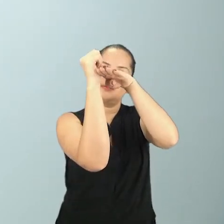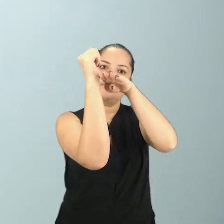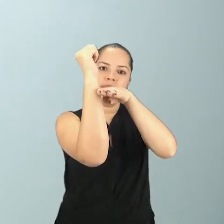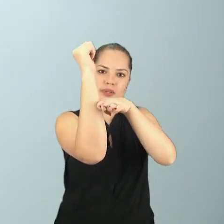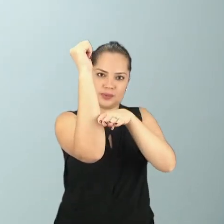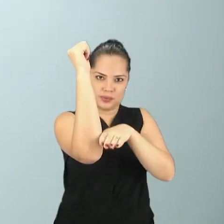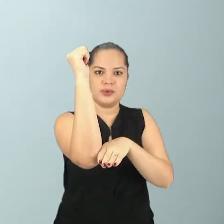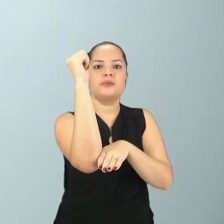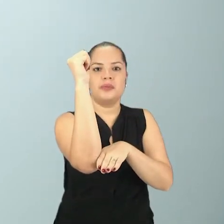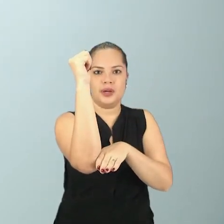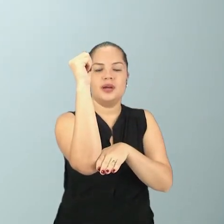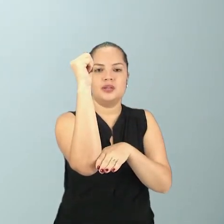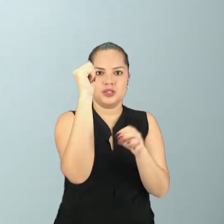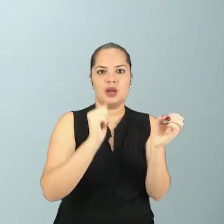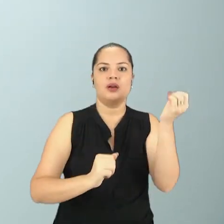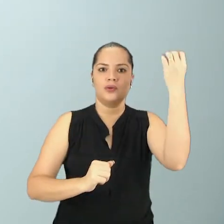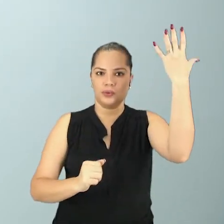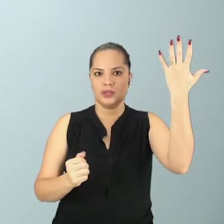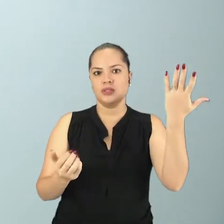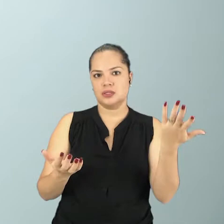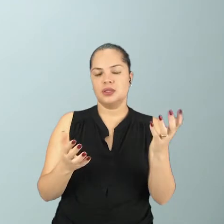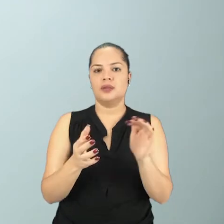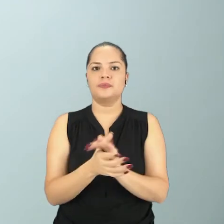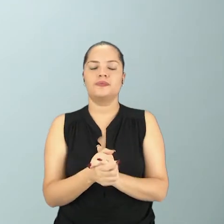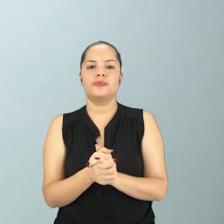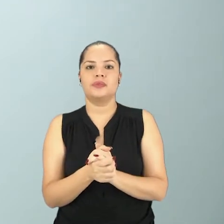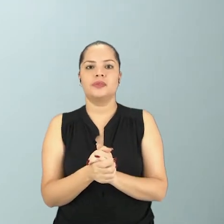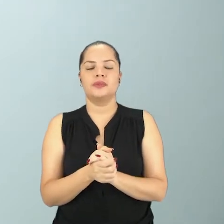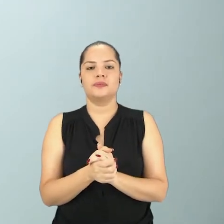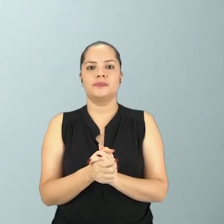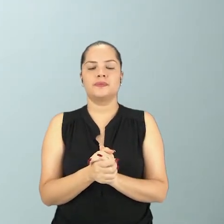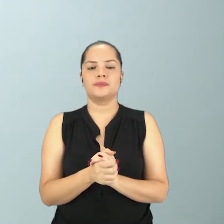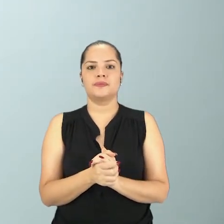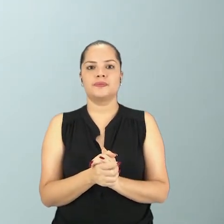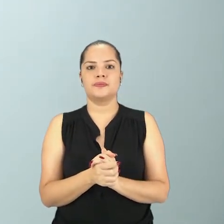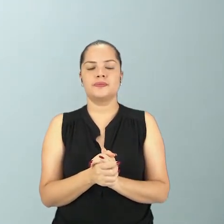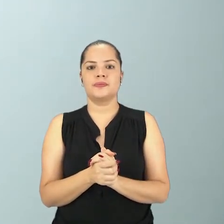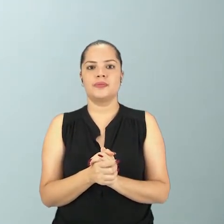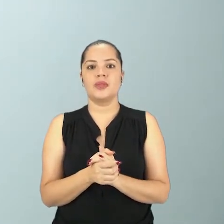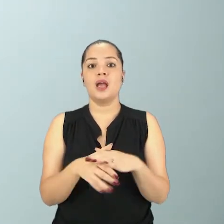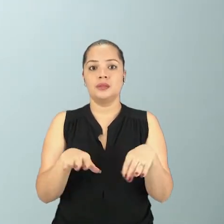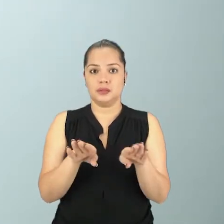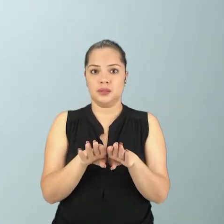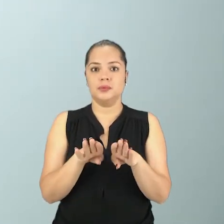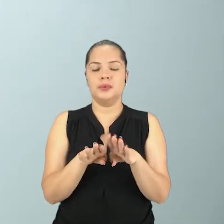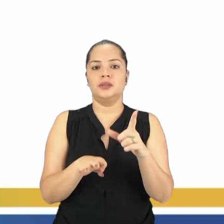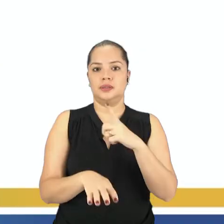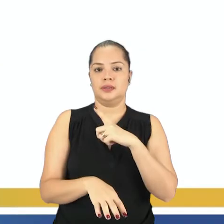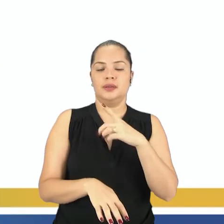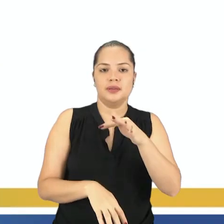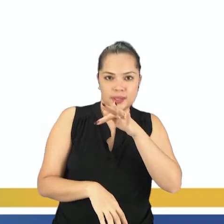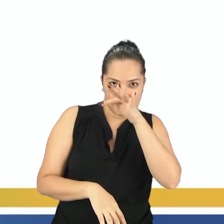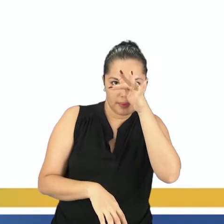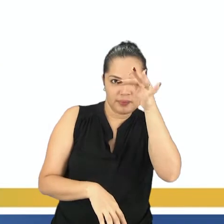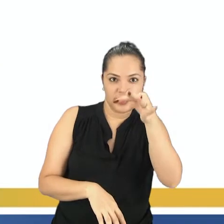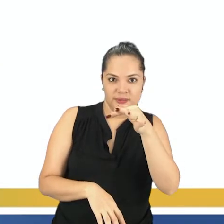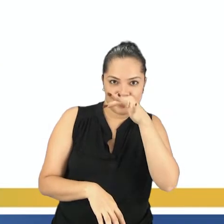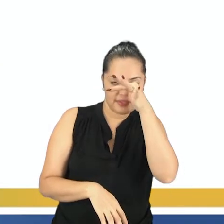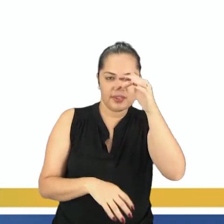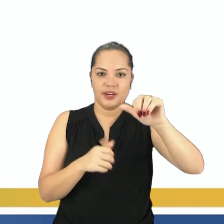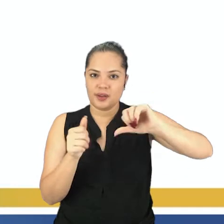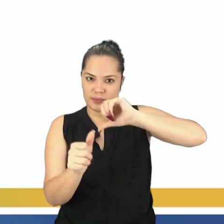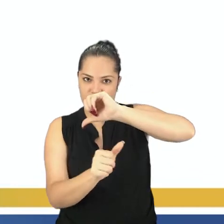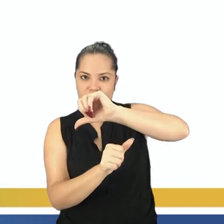pouca energia solar em relação ao hemisfério oposto. E nós temos a primavera, que é o período de transição e